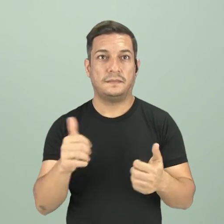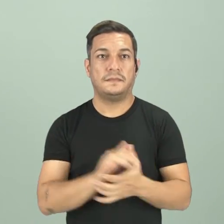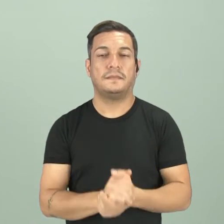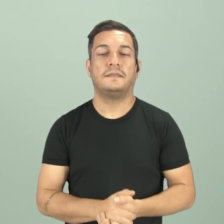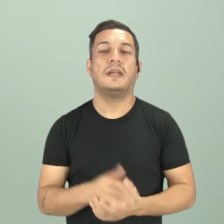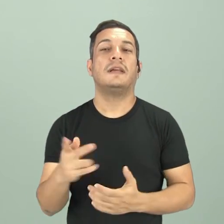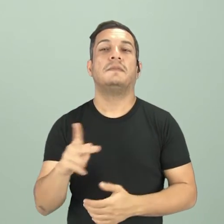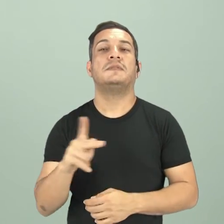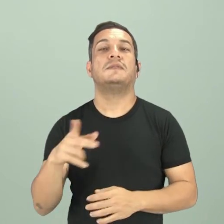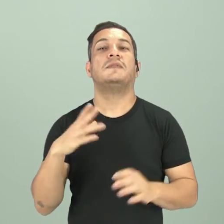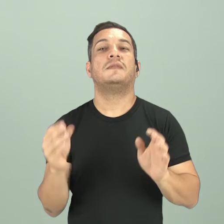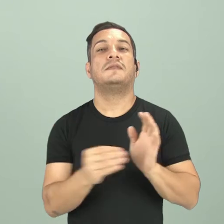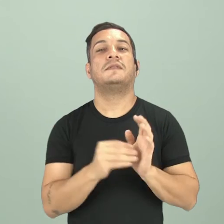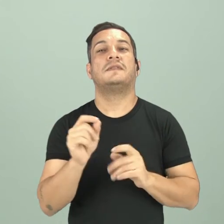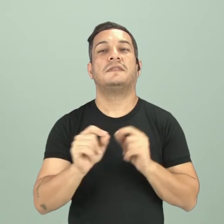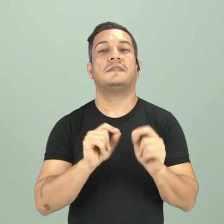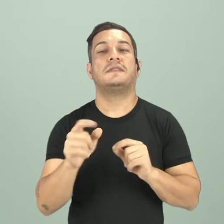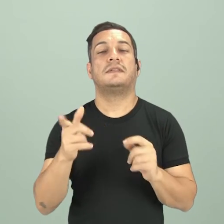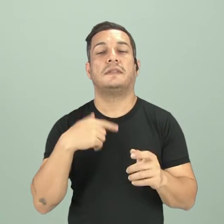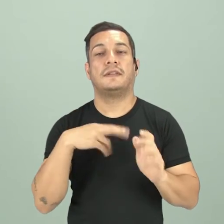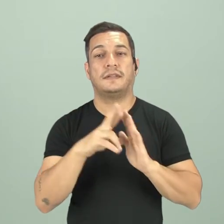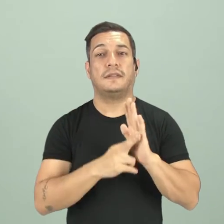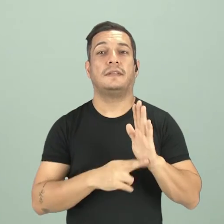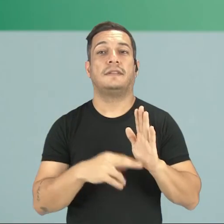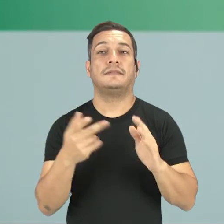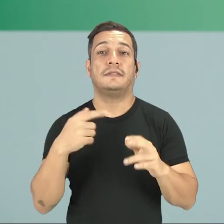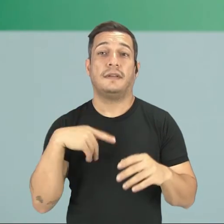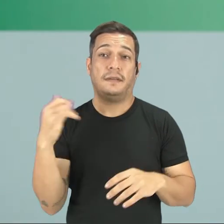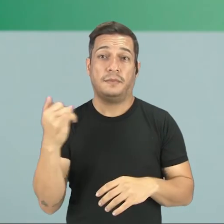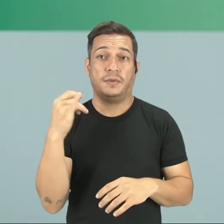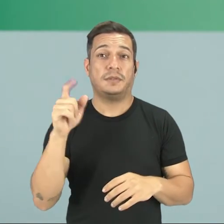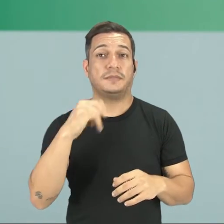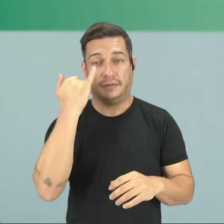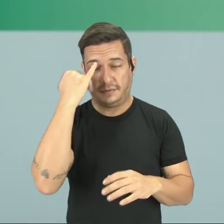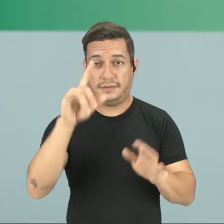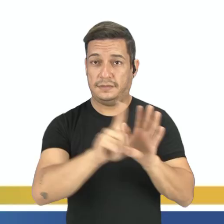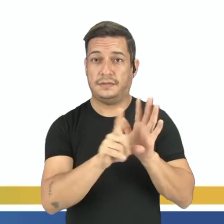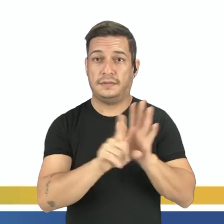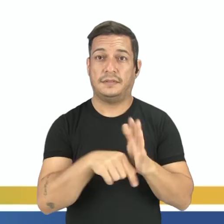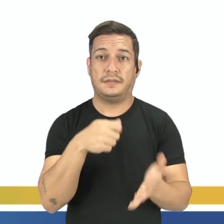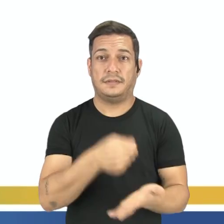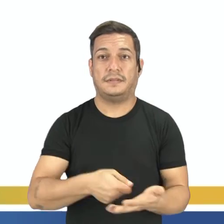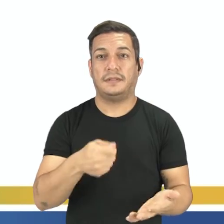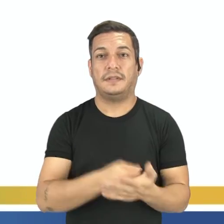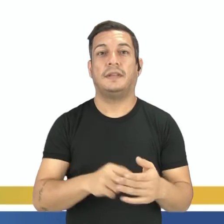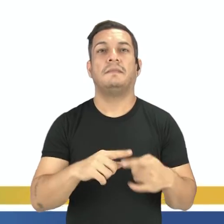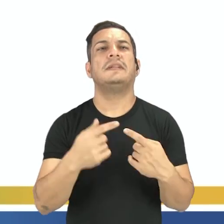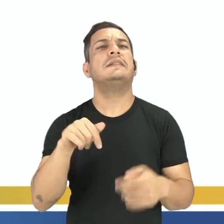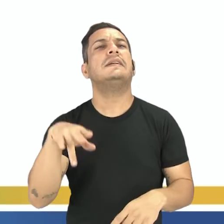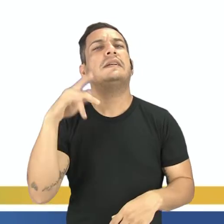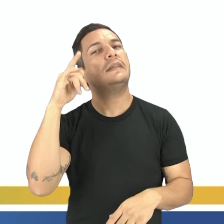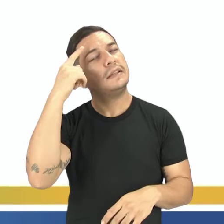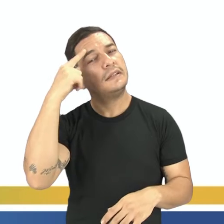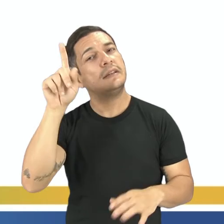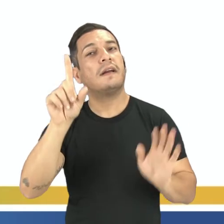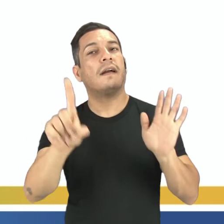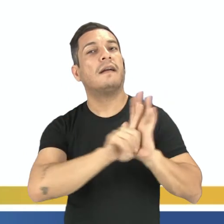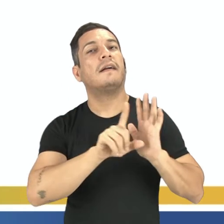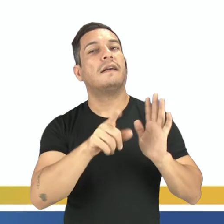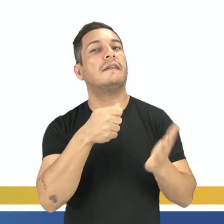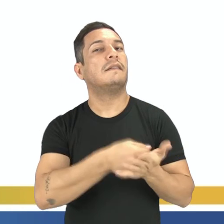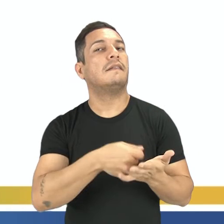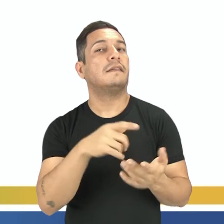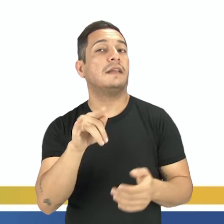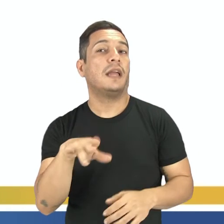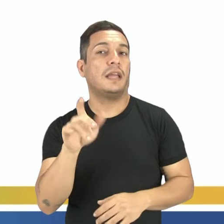Ah, professor, eu coloquei só dessa forma aqui na minha redação. Ó. É necessário criar leis mais rígidas. Gente, mas quem cria essas leis mais rígidas, né?